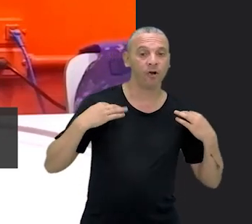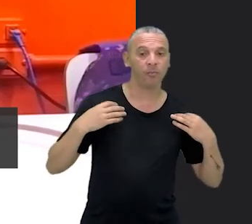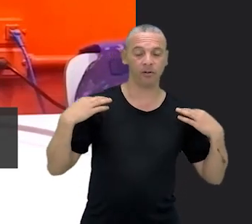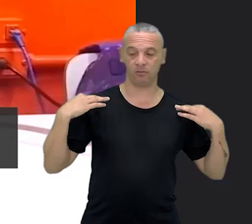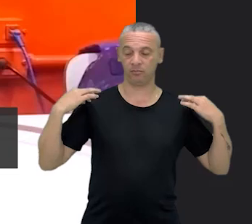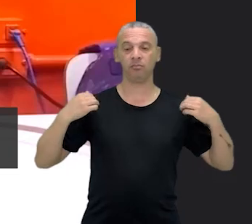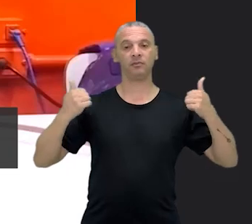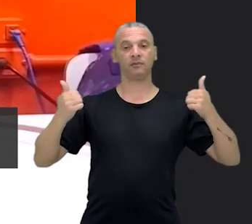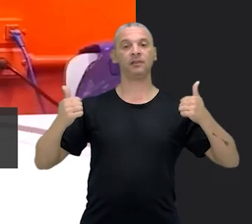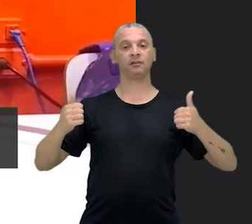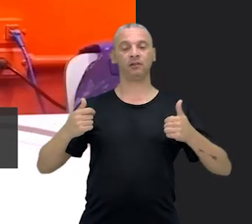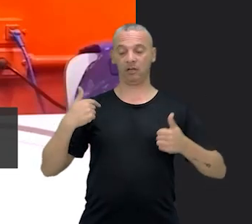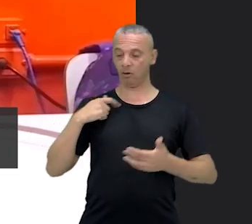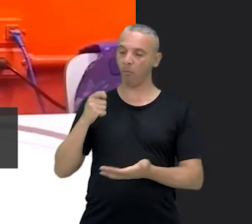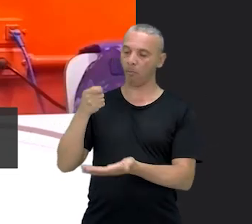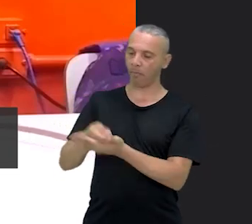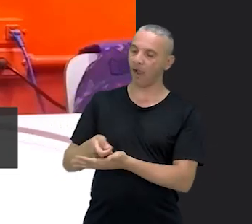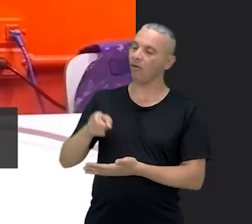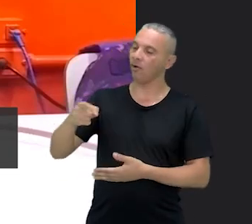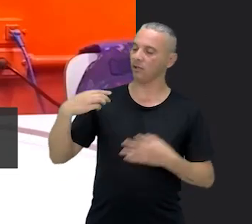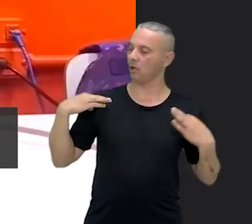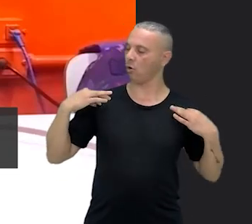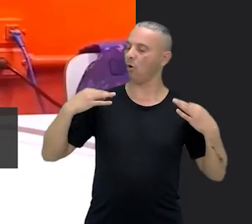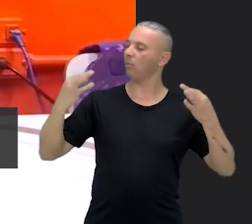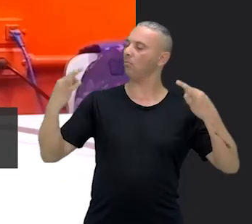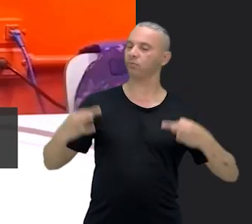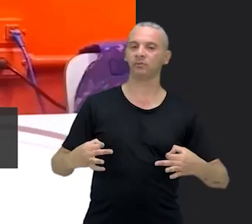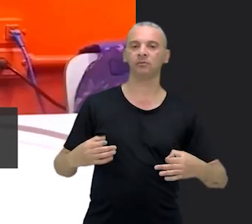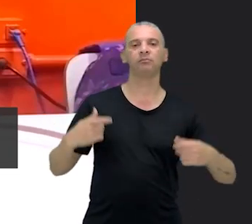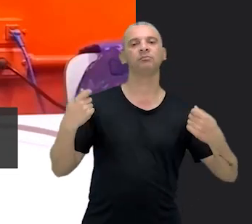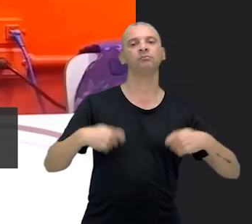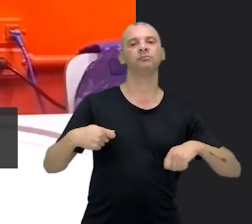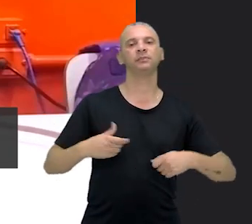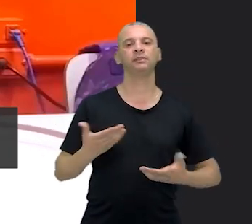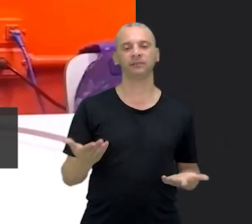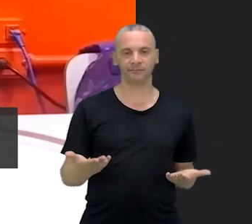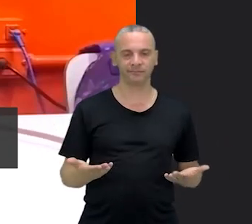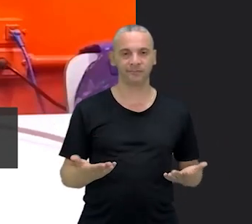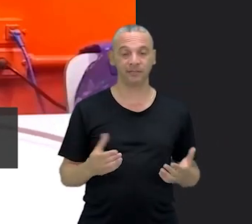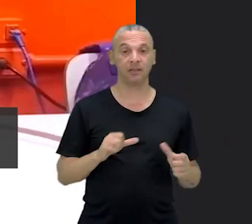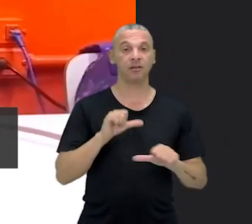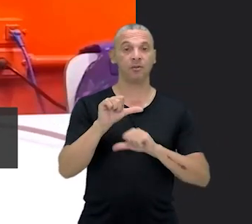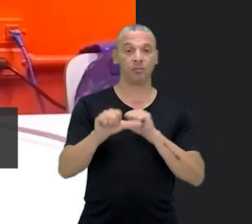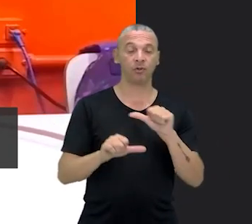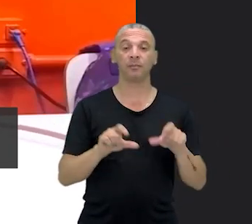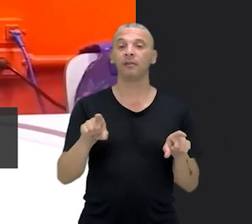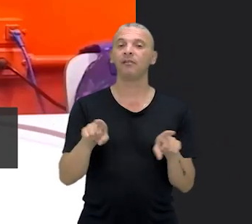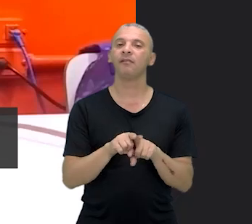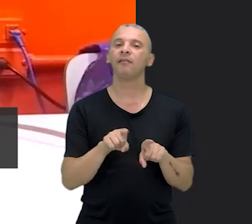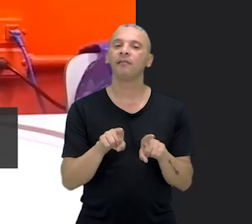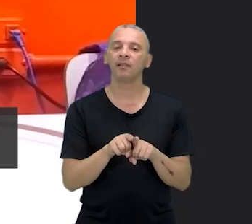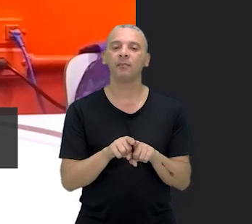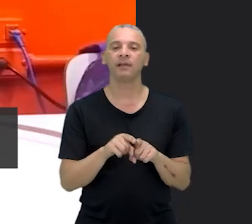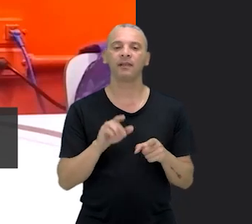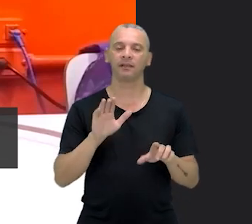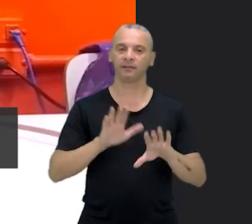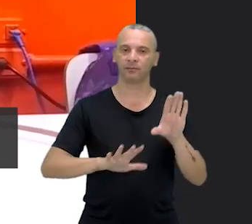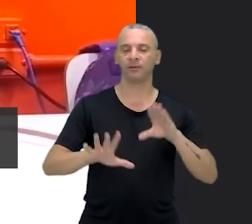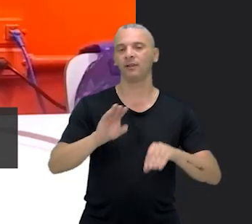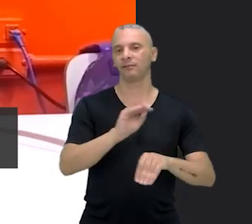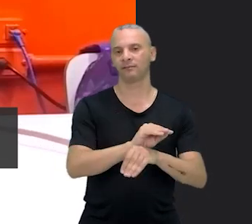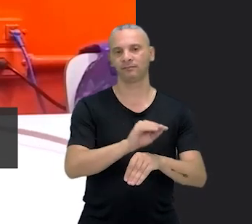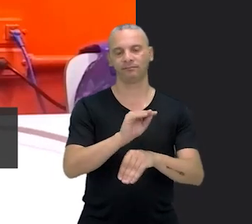vestido porque eu estou pagando. Então, foi essas pequenas vinganças, mas também com cuidado,